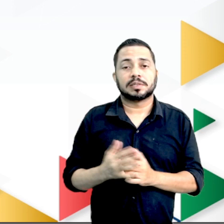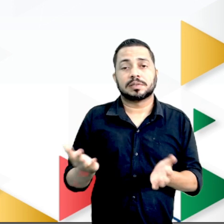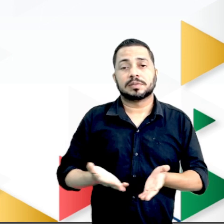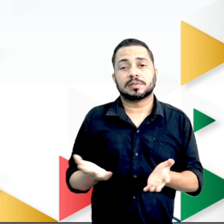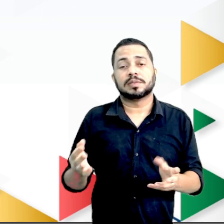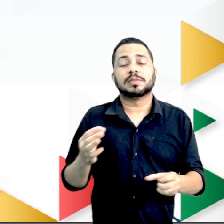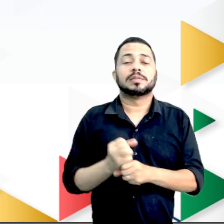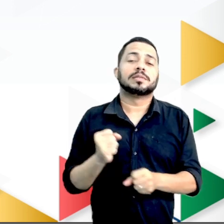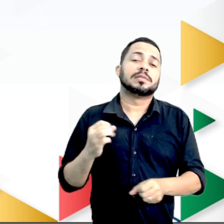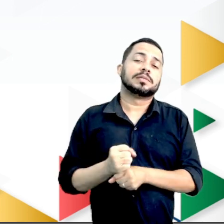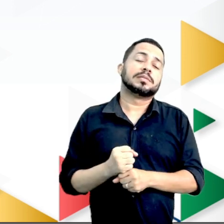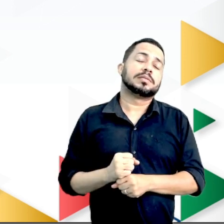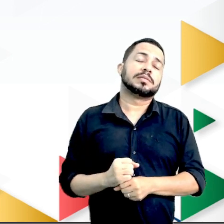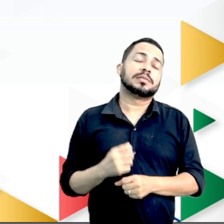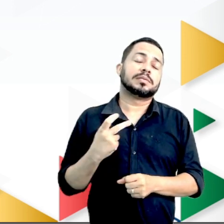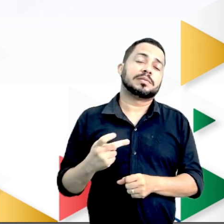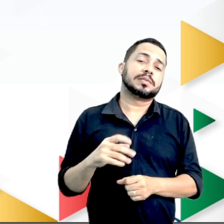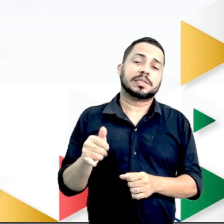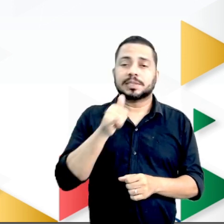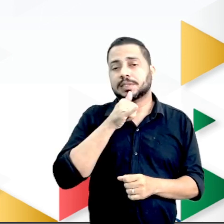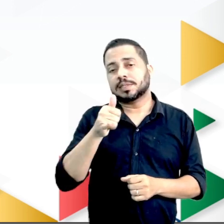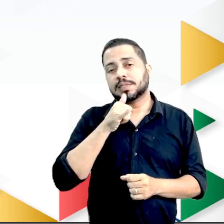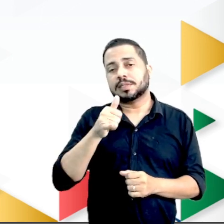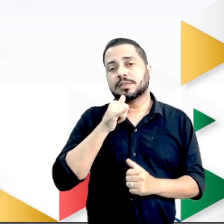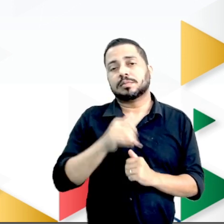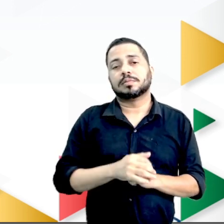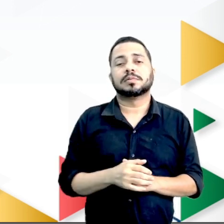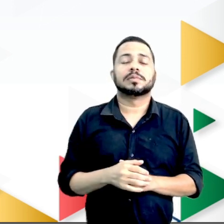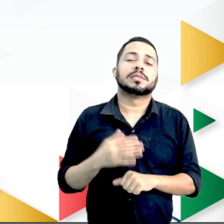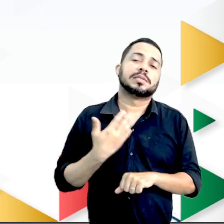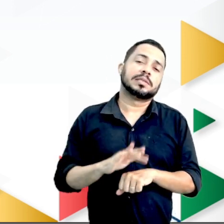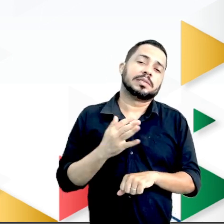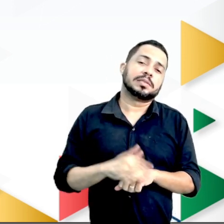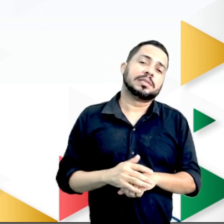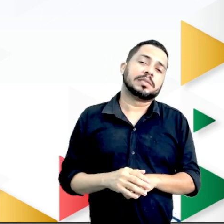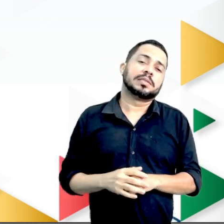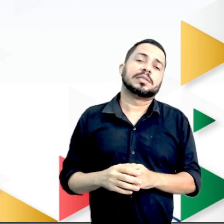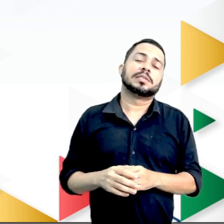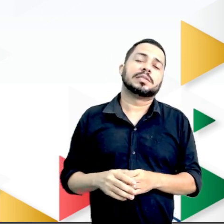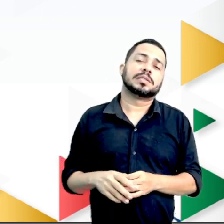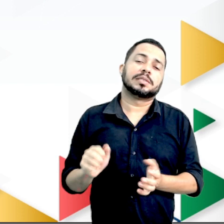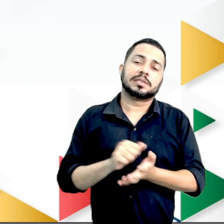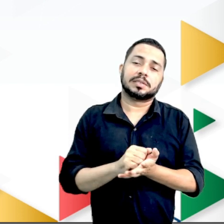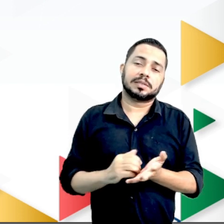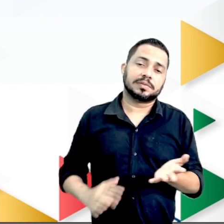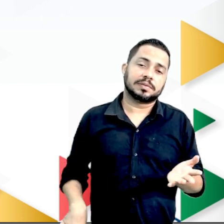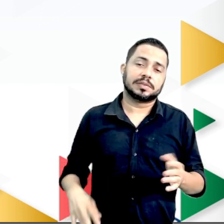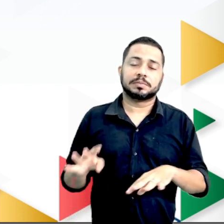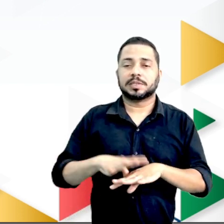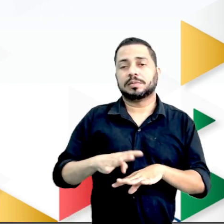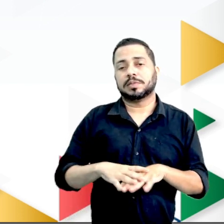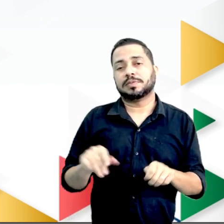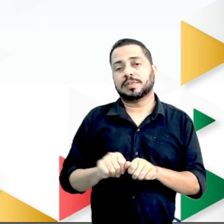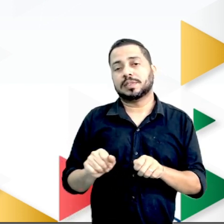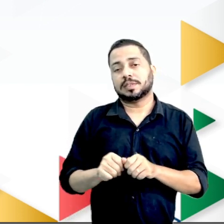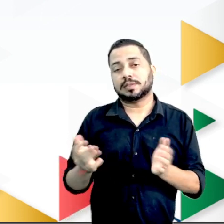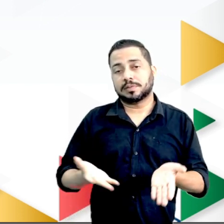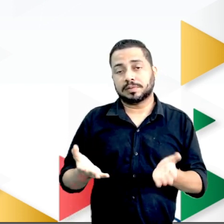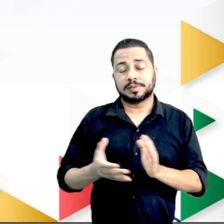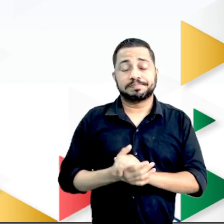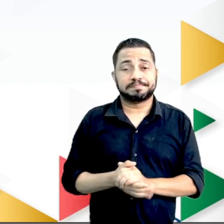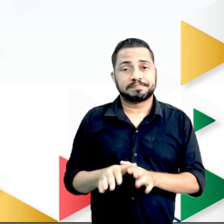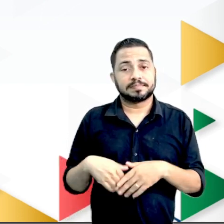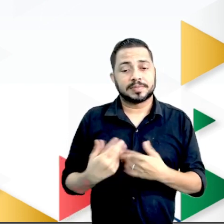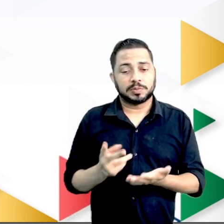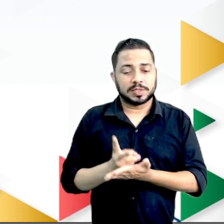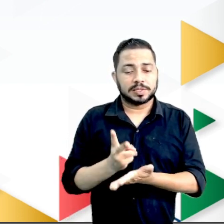agora calcular conosco os exemplos aí e treinar. Exercício, né? Tarefa de matemática para a gente fazer agora. Beleza? Em